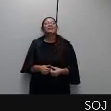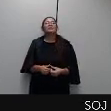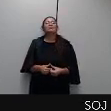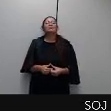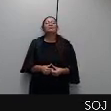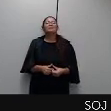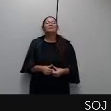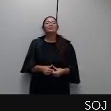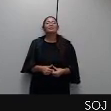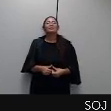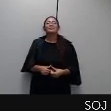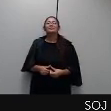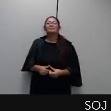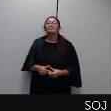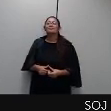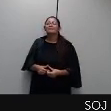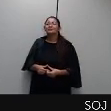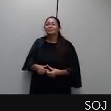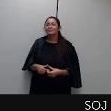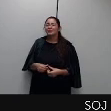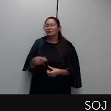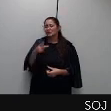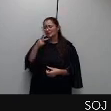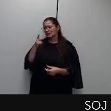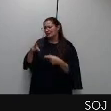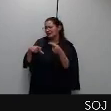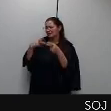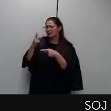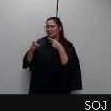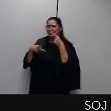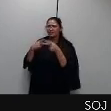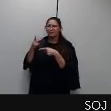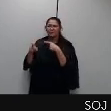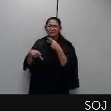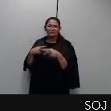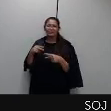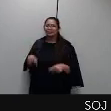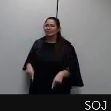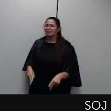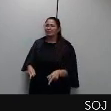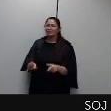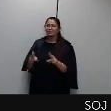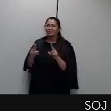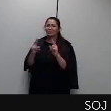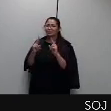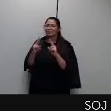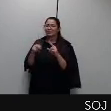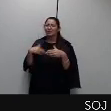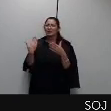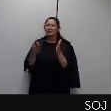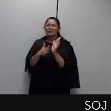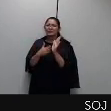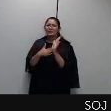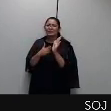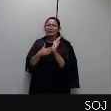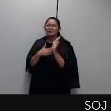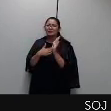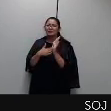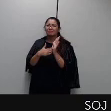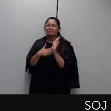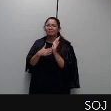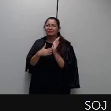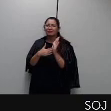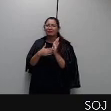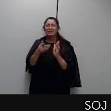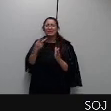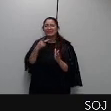já jogamos isso várias vezes e eu tenho ficado vencido sistema cima mas não convencido